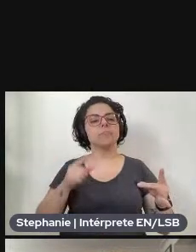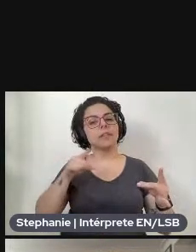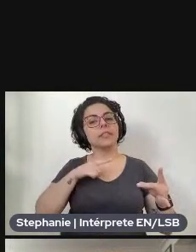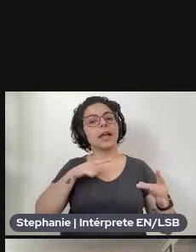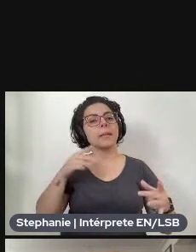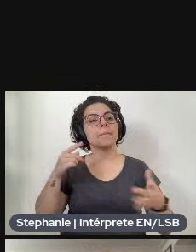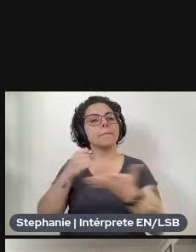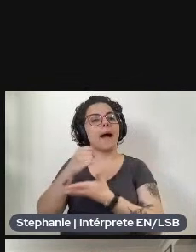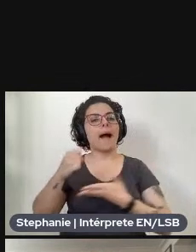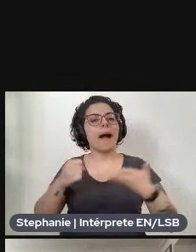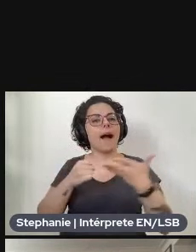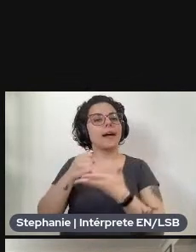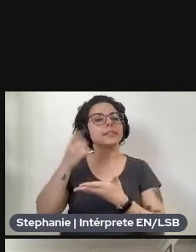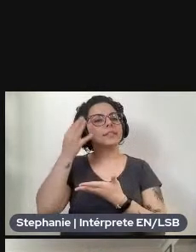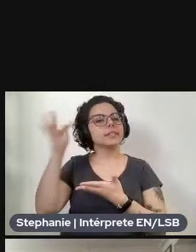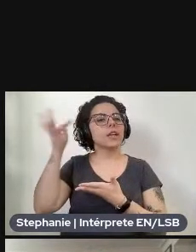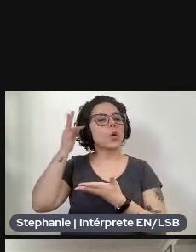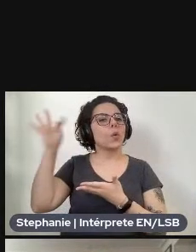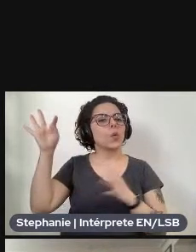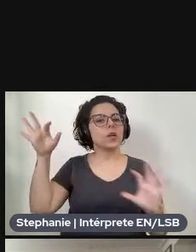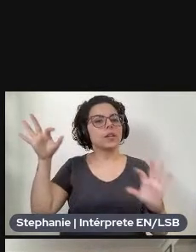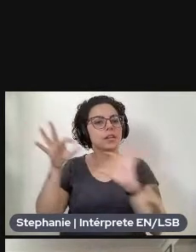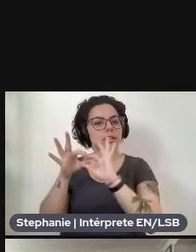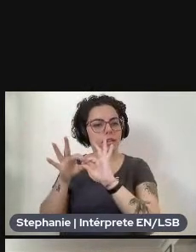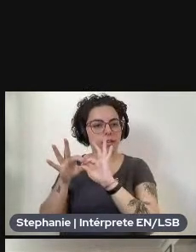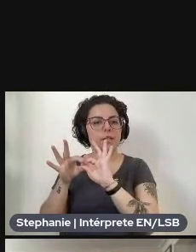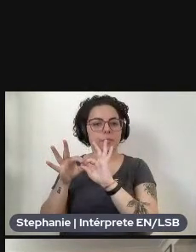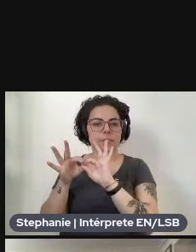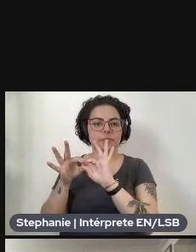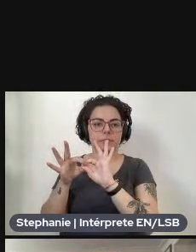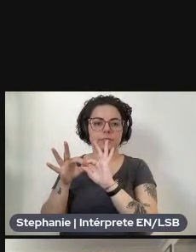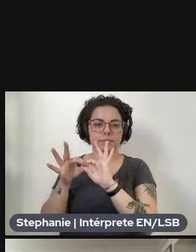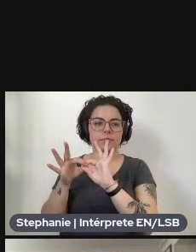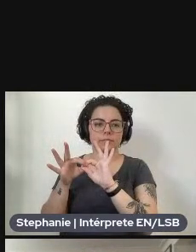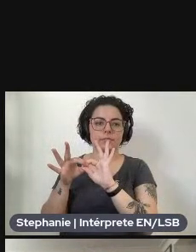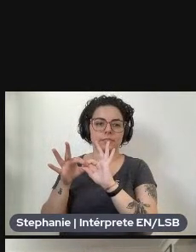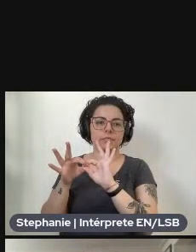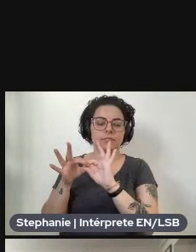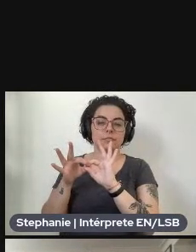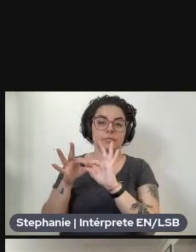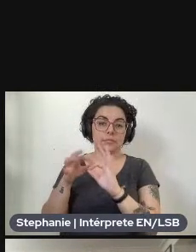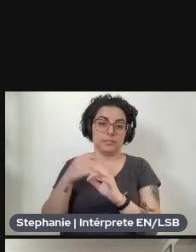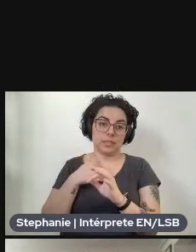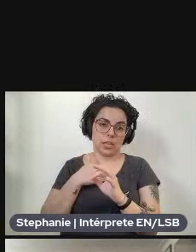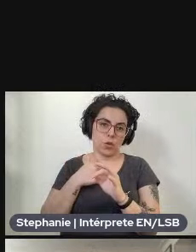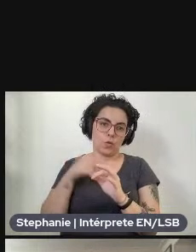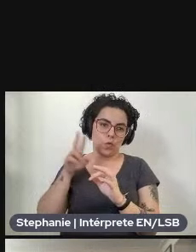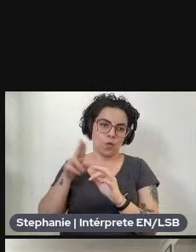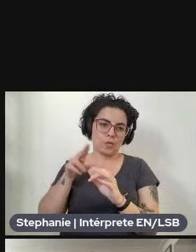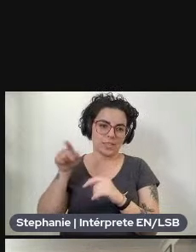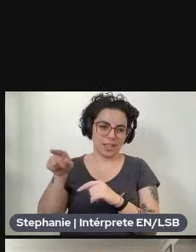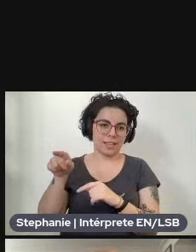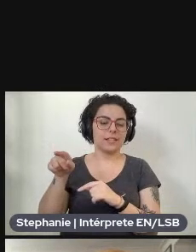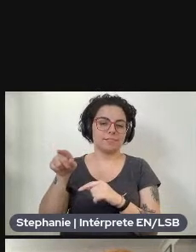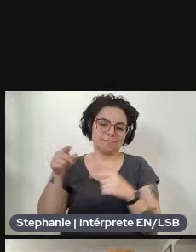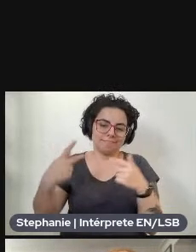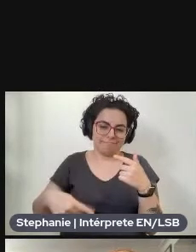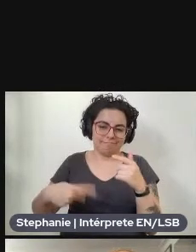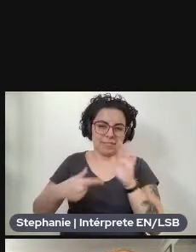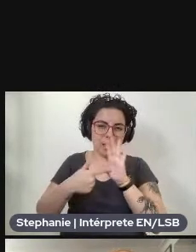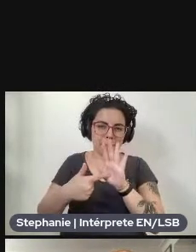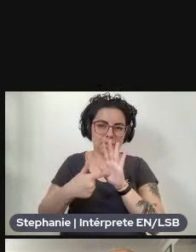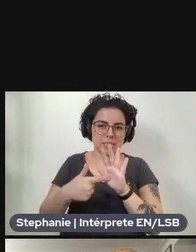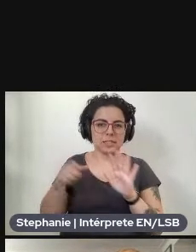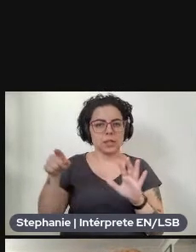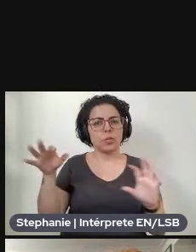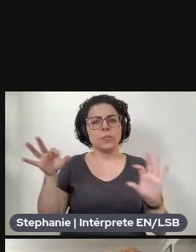sua descrição, e é válida para a descrição que eu vou fazer nesta apresentação, the theory on which this description is